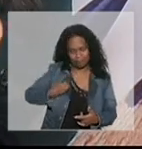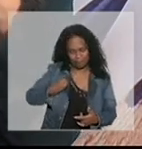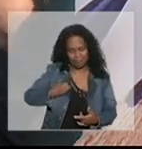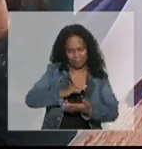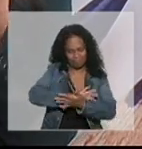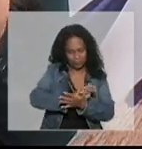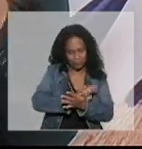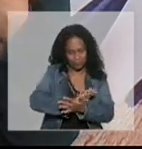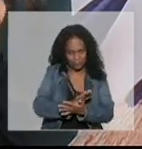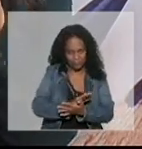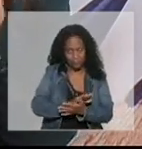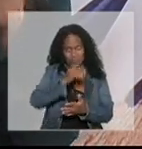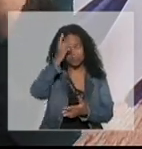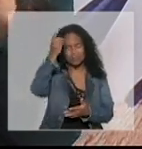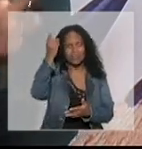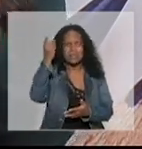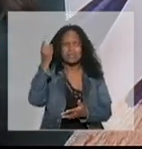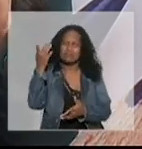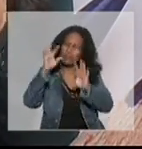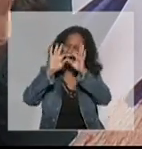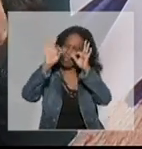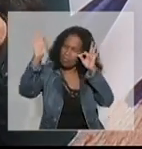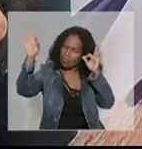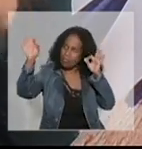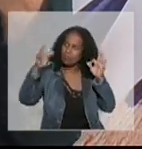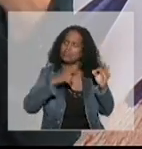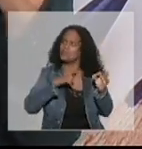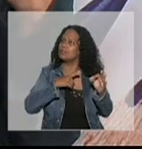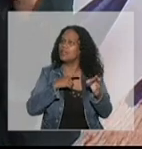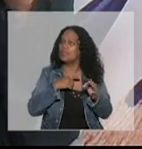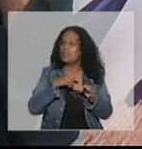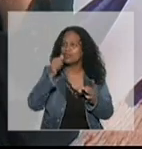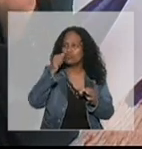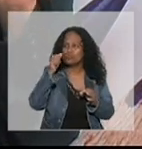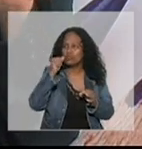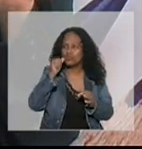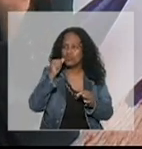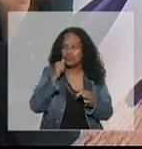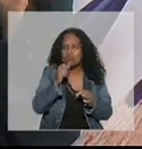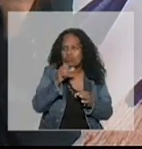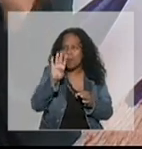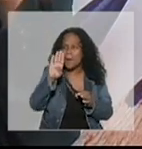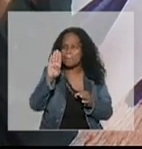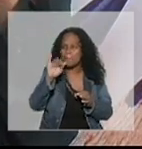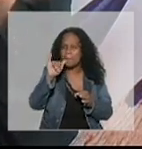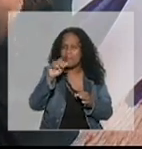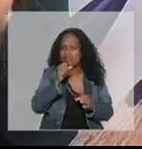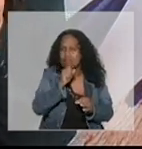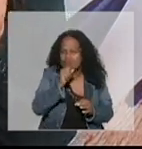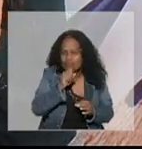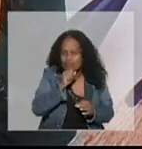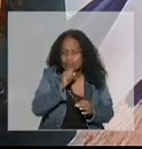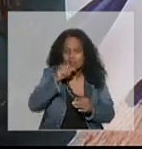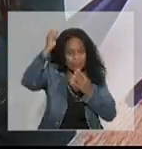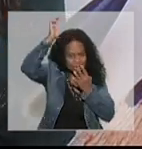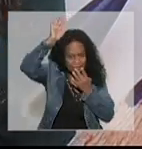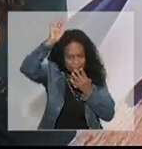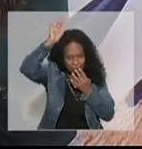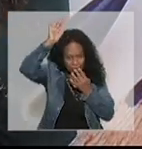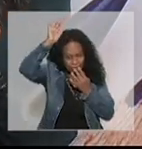sofri. Eu tenho ideia, assim, uma ideia muito vaga, mas acho que uma tataravó ou bisavó minha